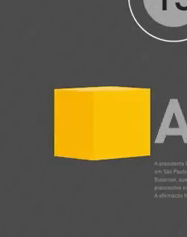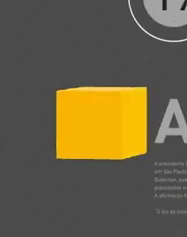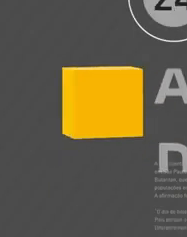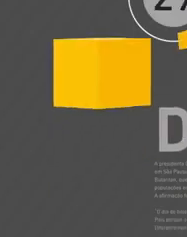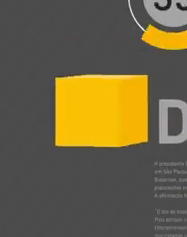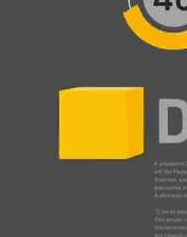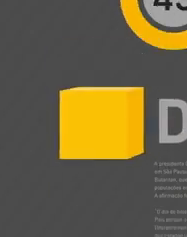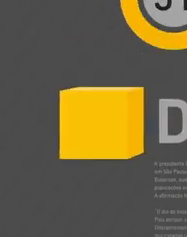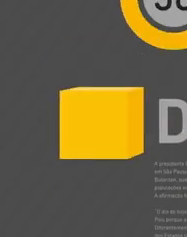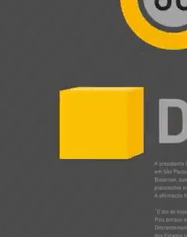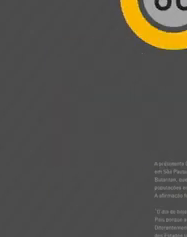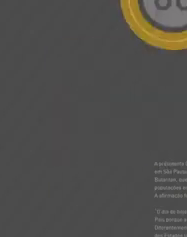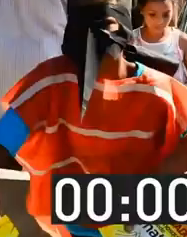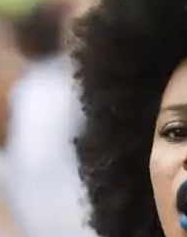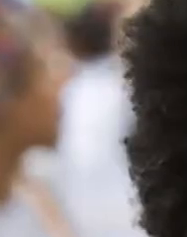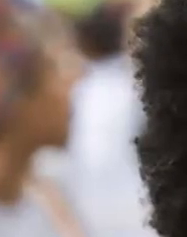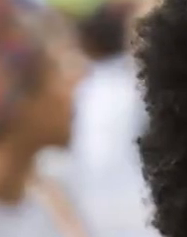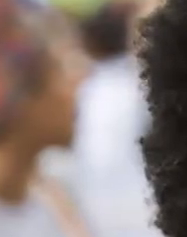o